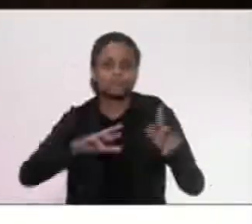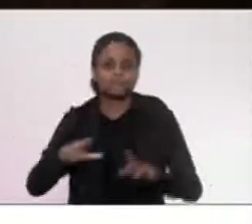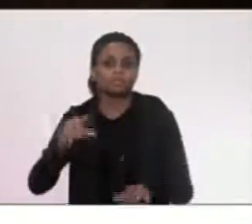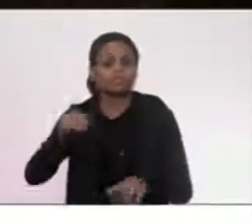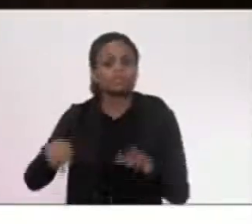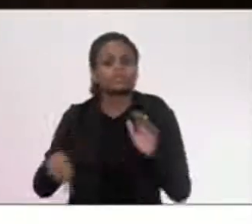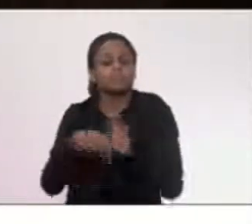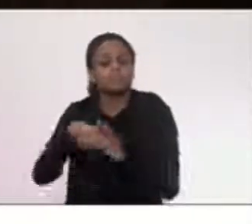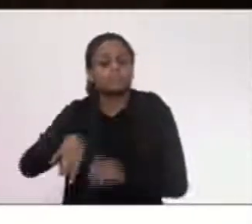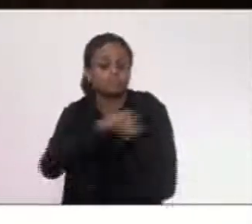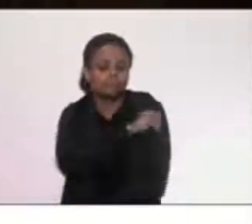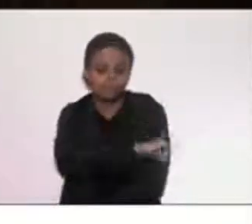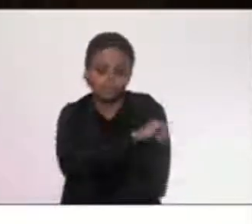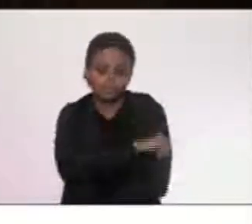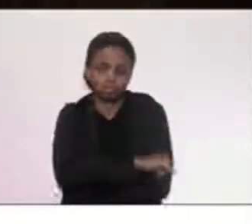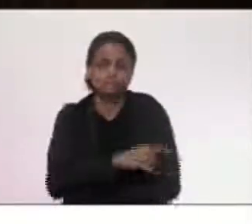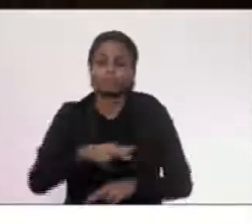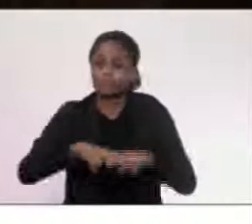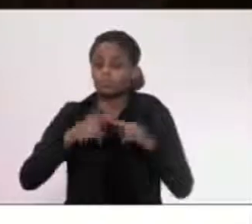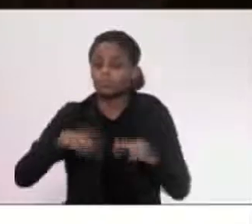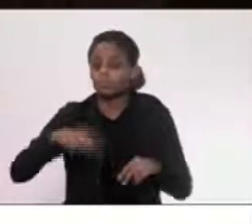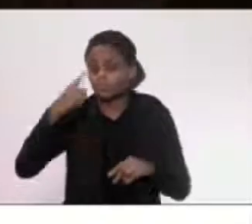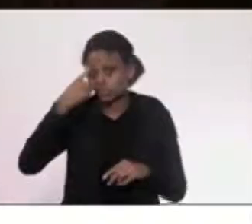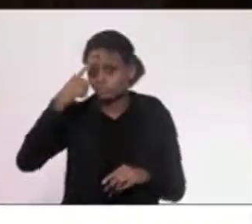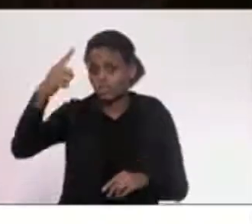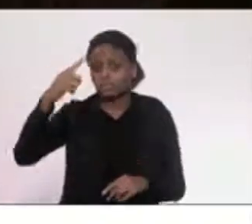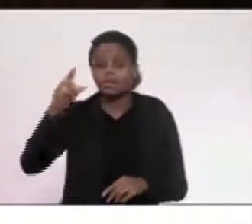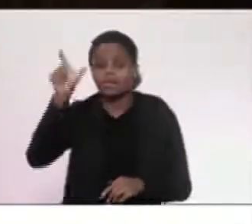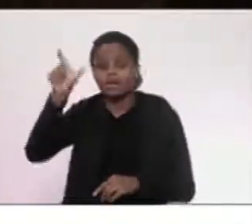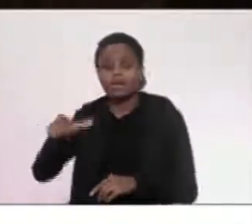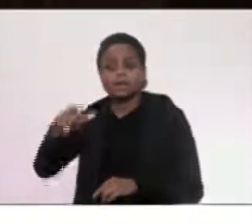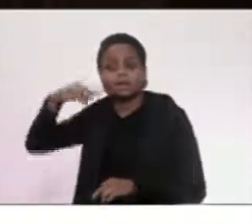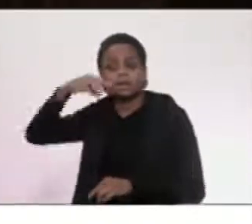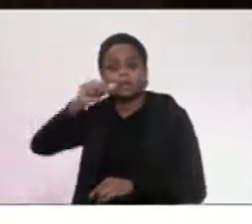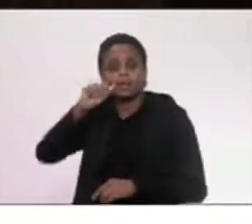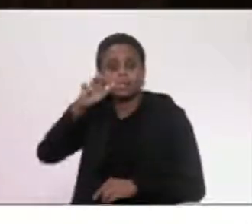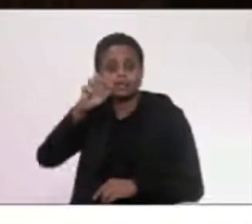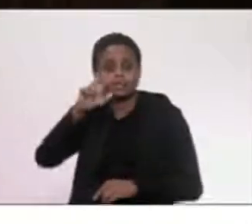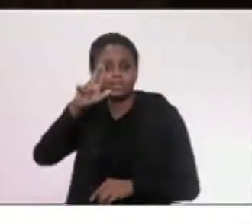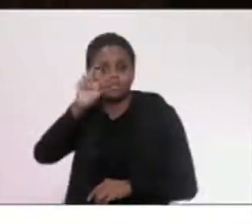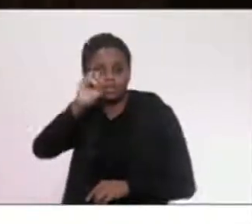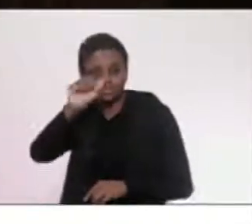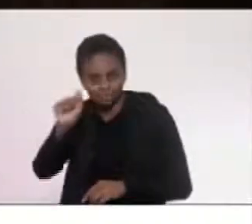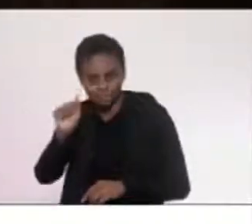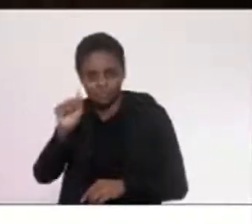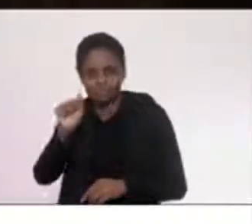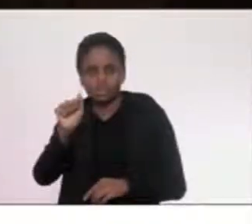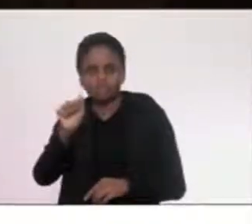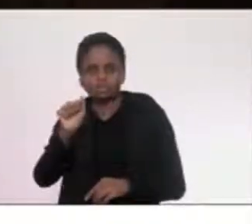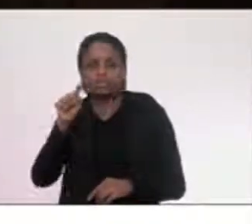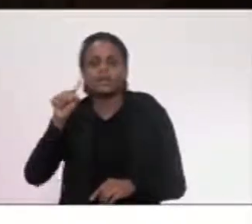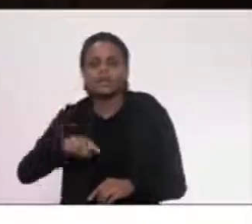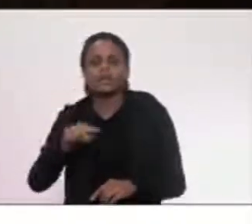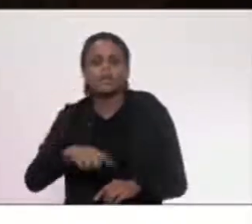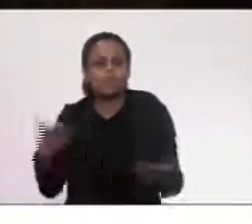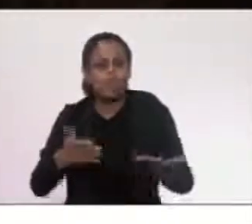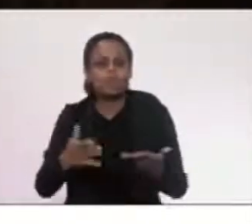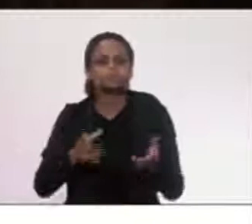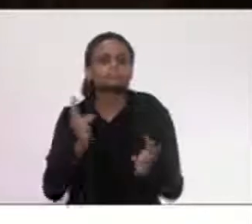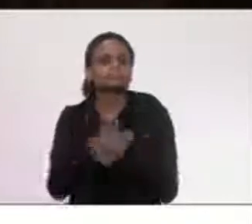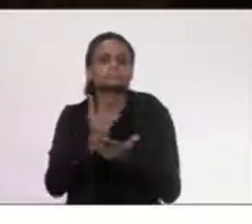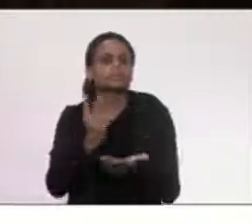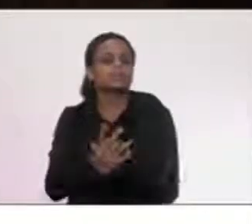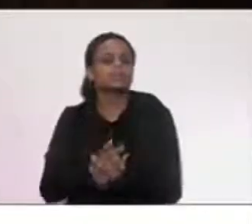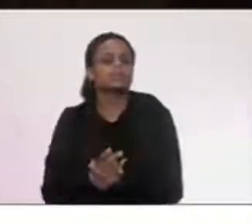nosso Estado. Por isso, temos que lembrar de Mateusa Passarelli, presente, hoje e sempre. E